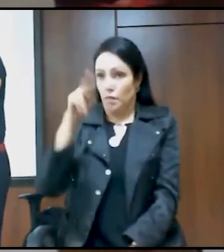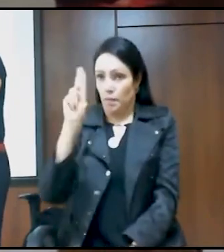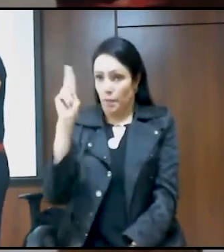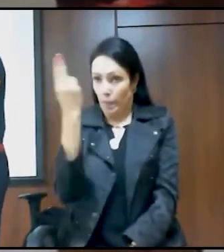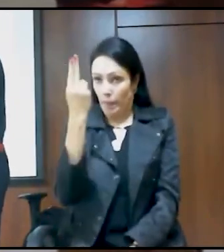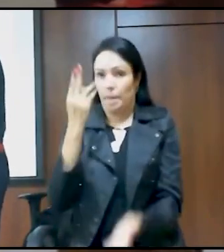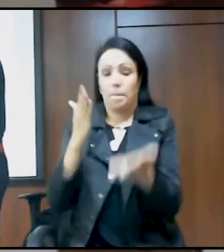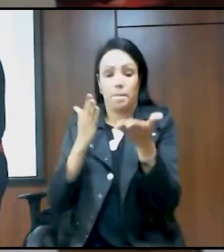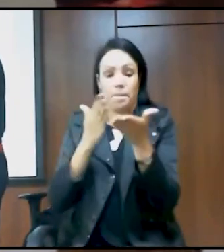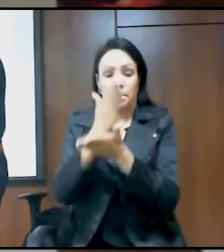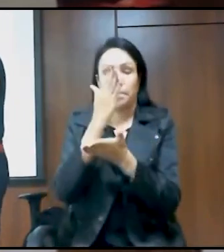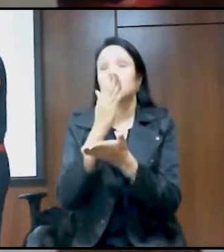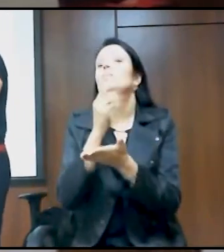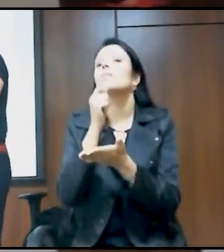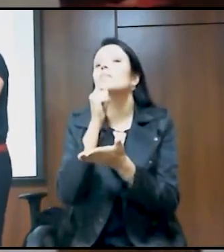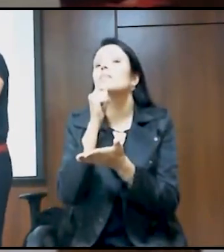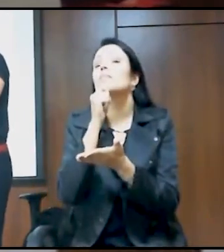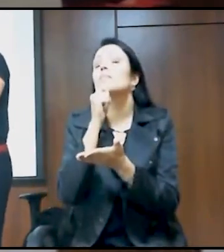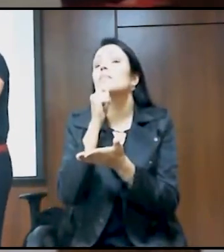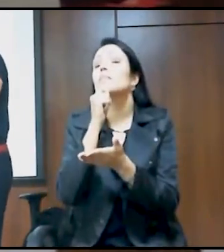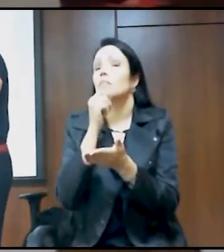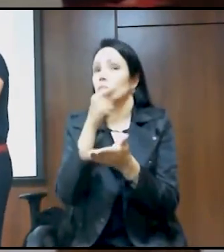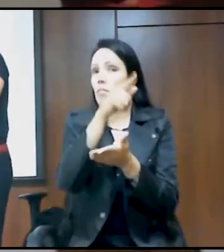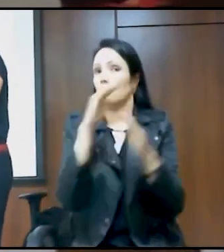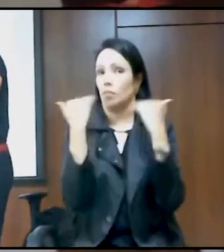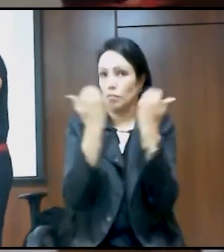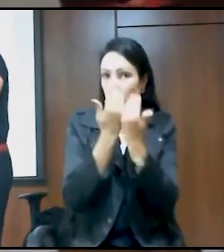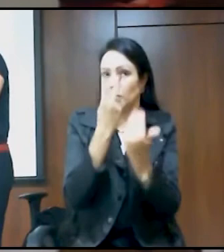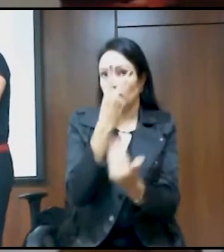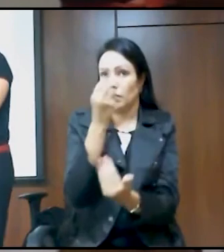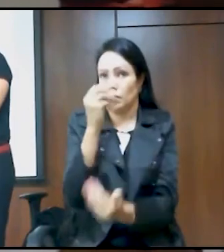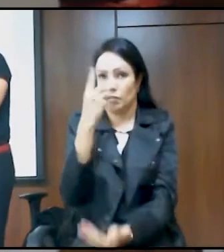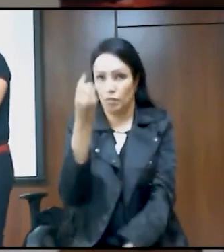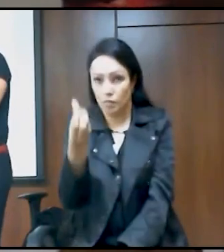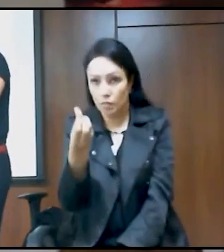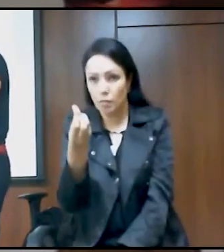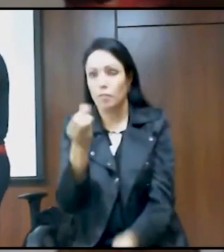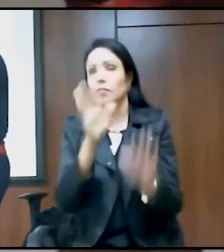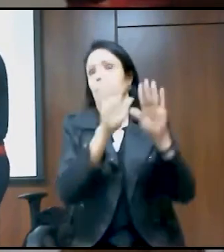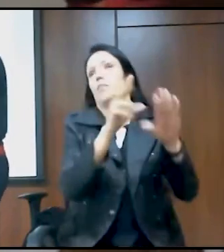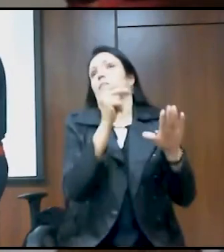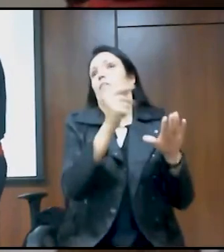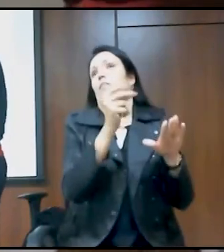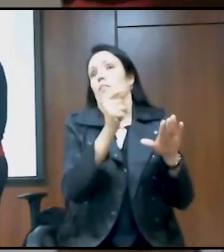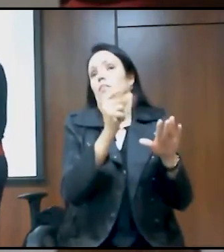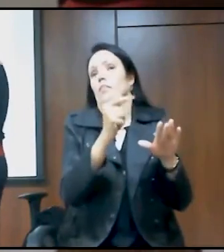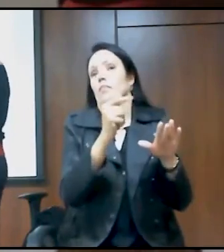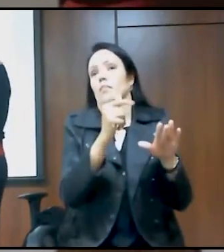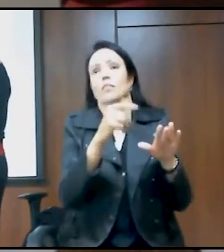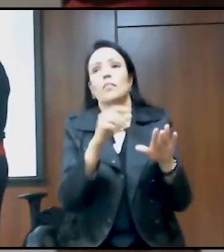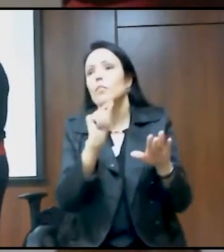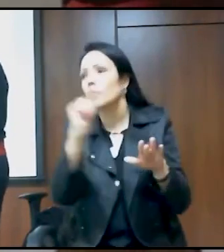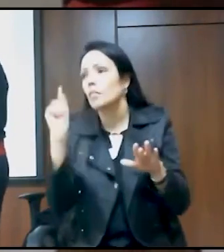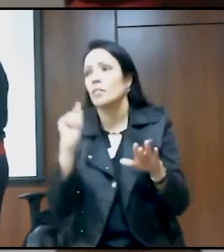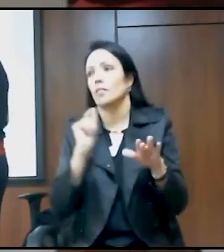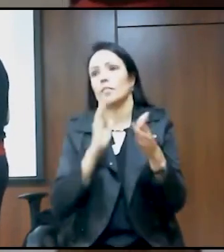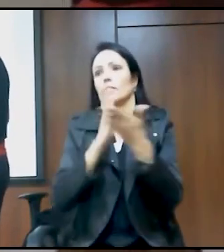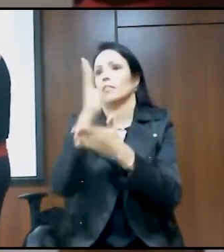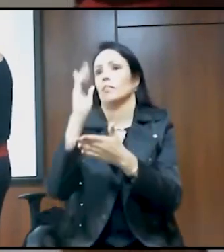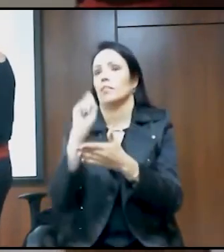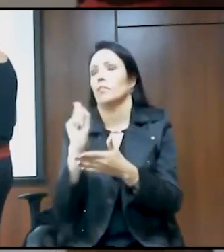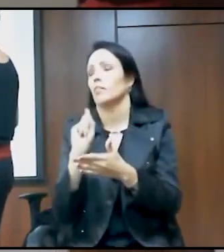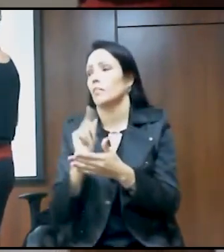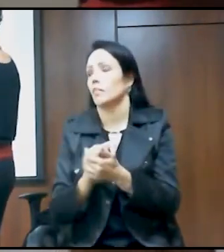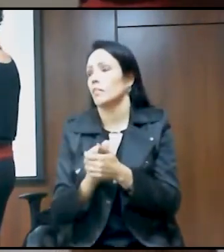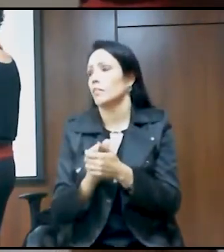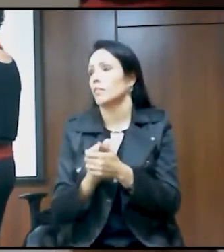aprovado ainda, ele foi colocado na Câmara em 2016 e a gente deixou ele lá mofando. E ninguém foi atrás de tentar aprovar o PMH. Só